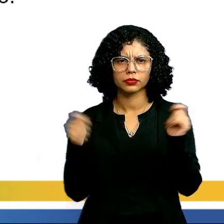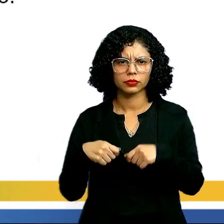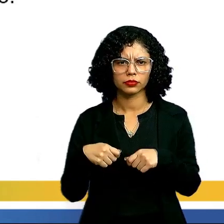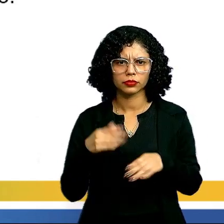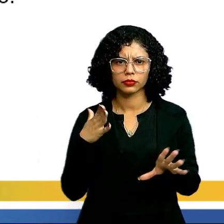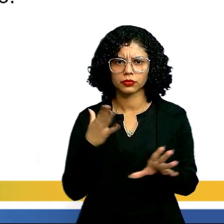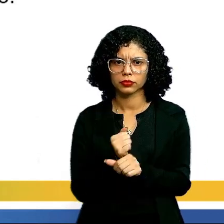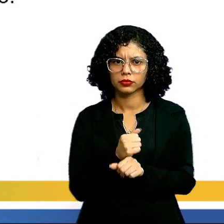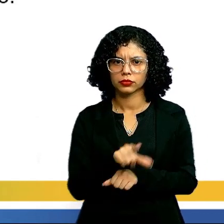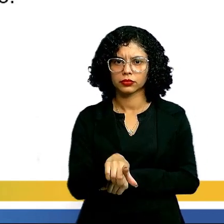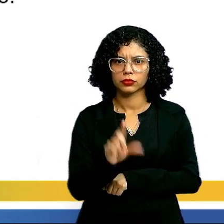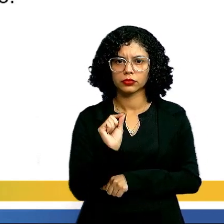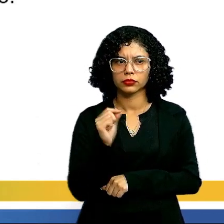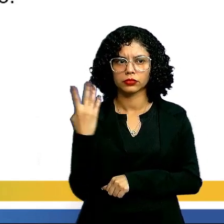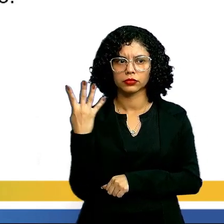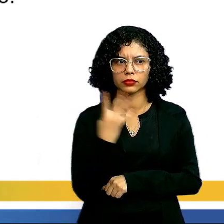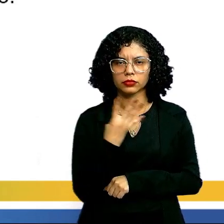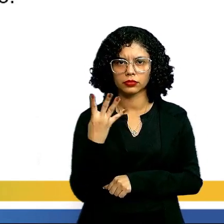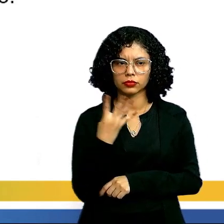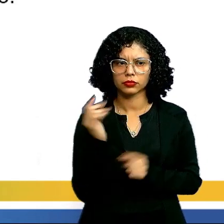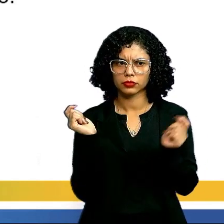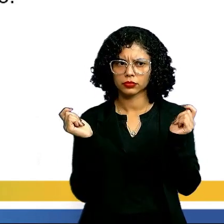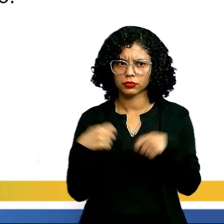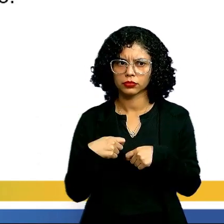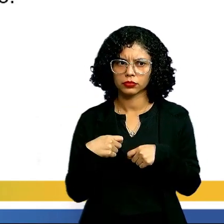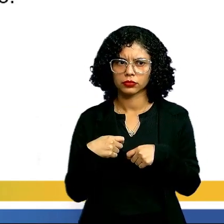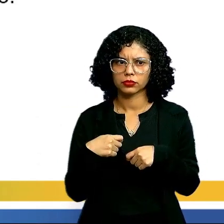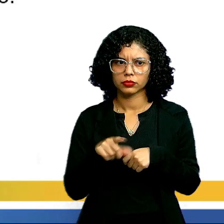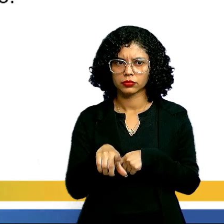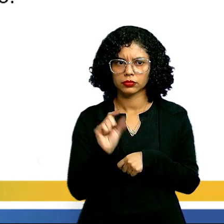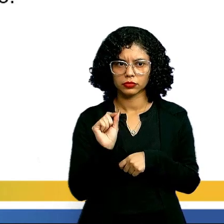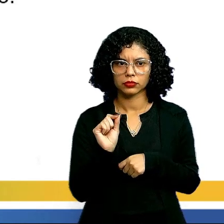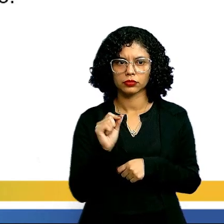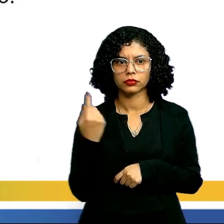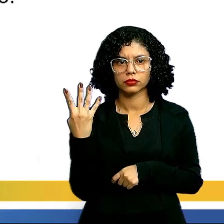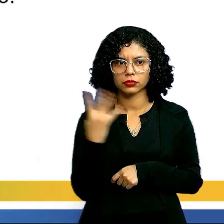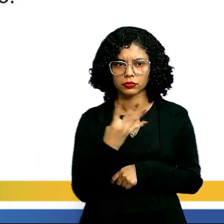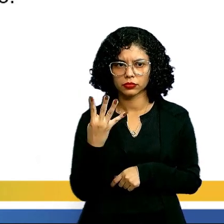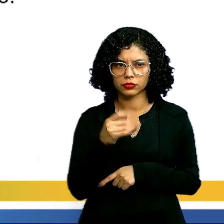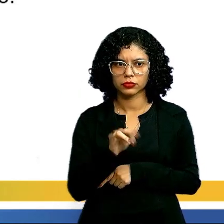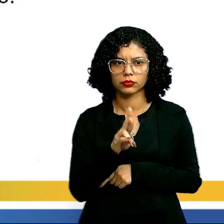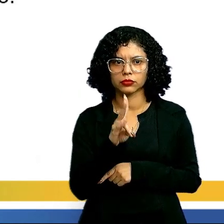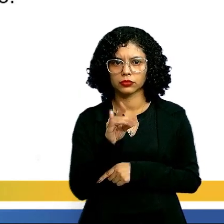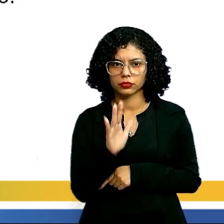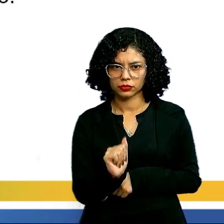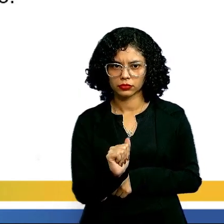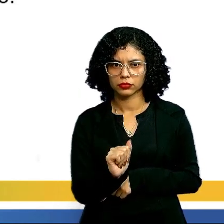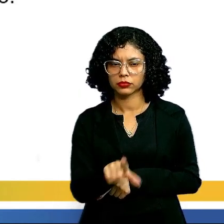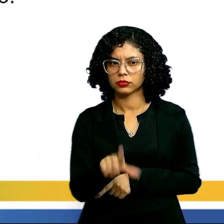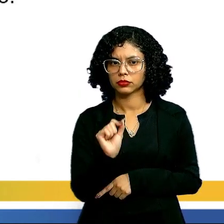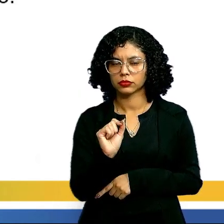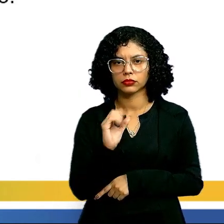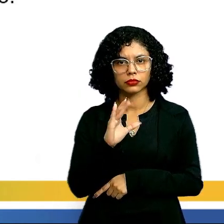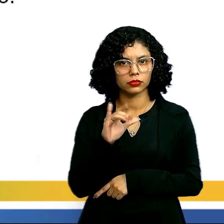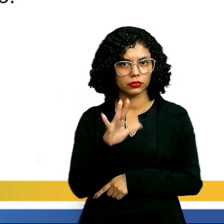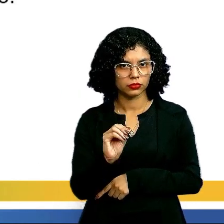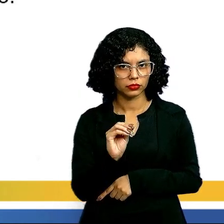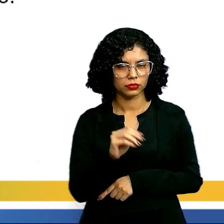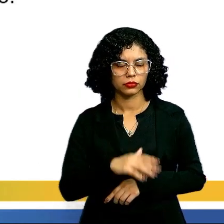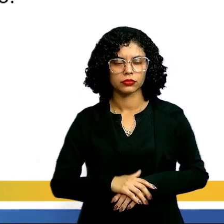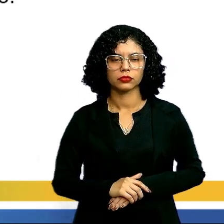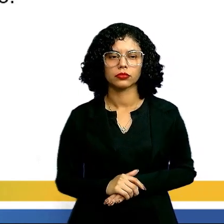7 possibilidades de compor a soma escolhida por ele, contra